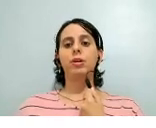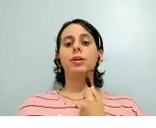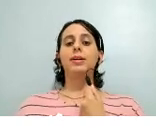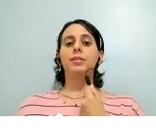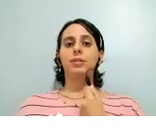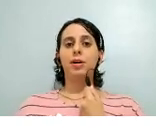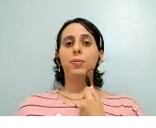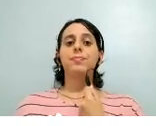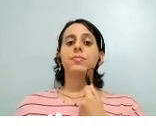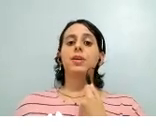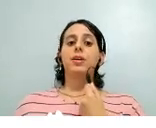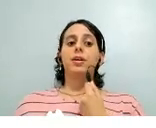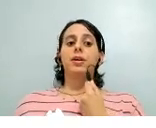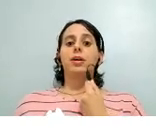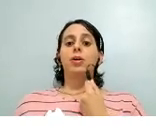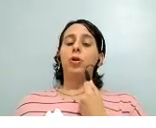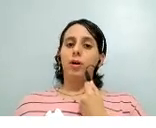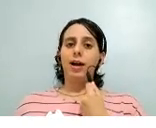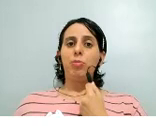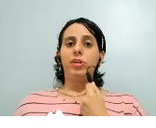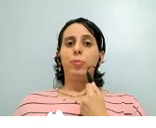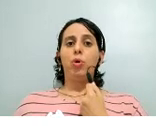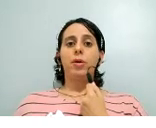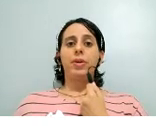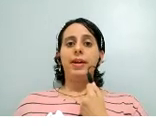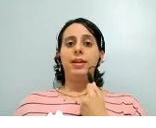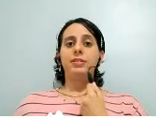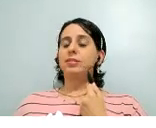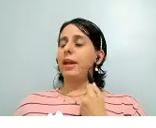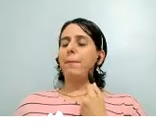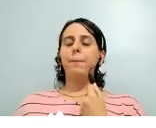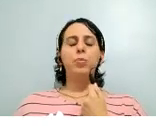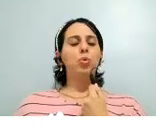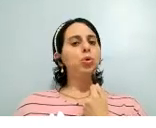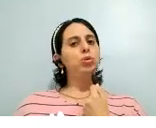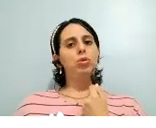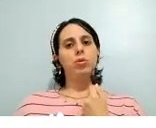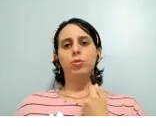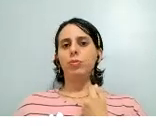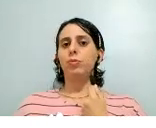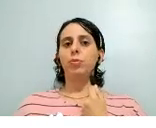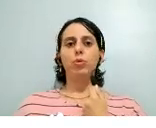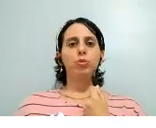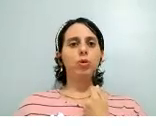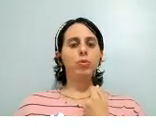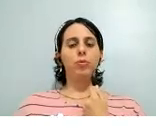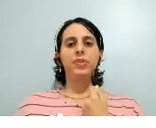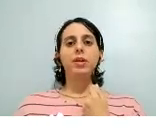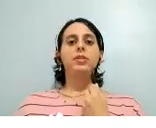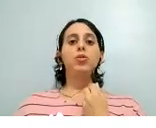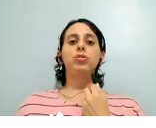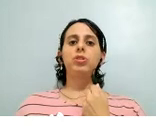pequenos. Então, colocar a mão na boca para eles é muito comum, muito